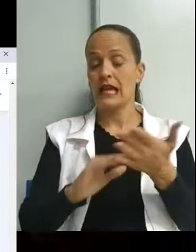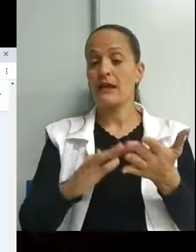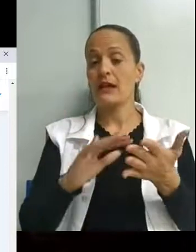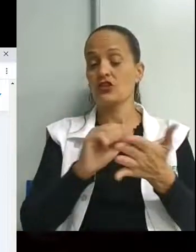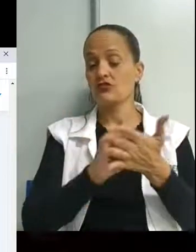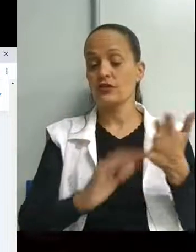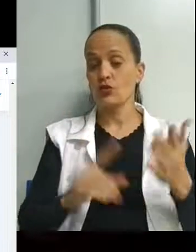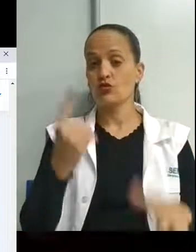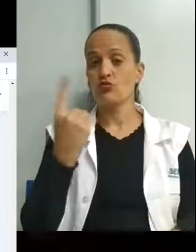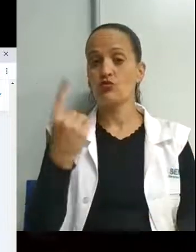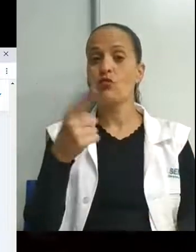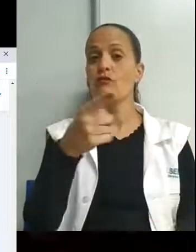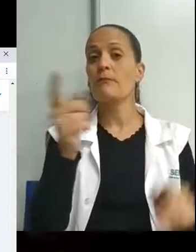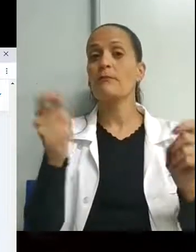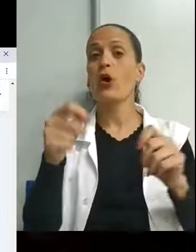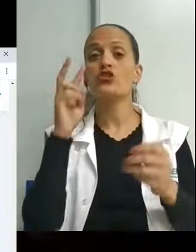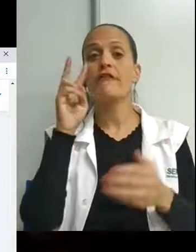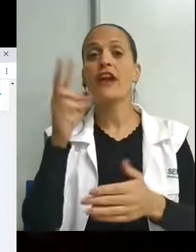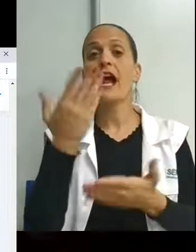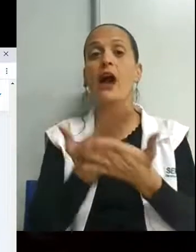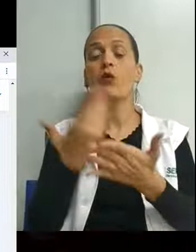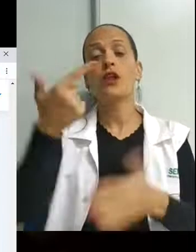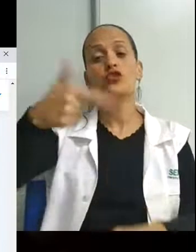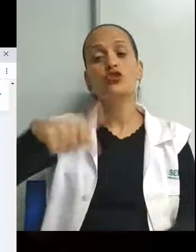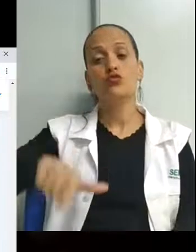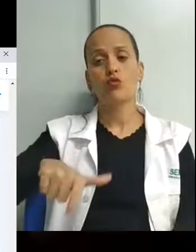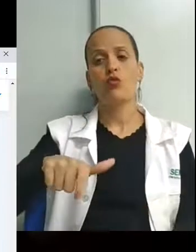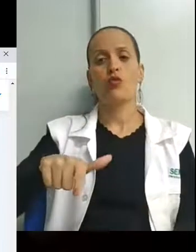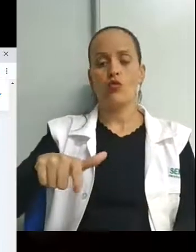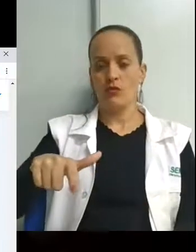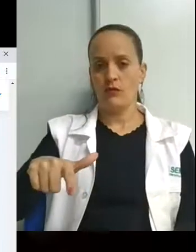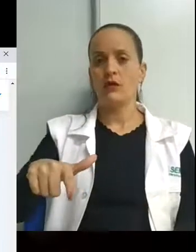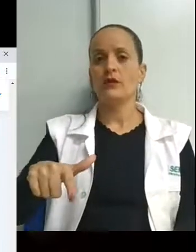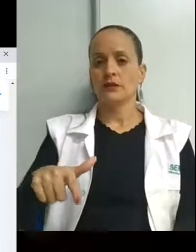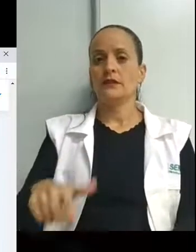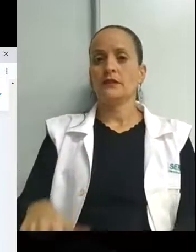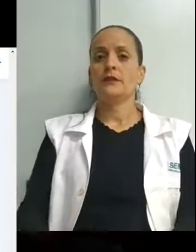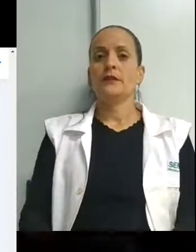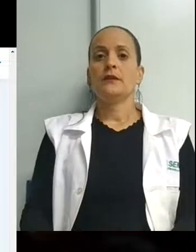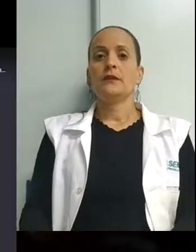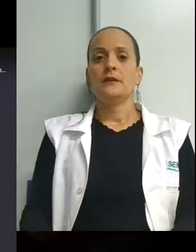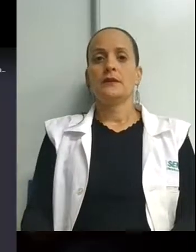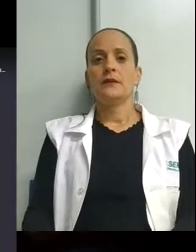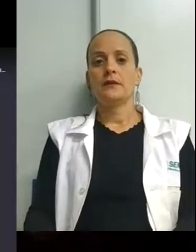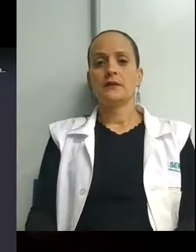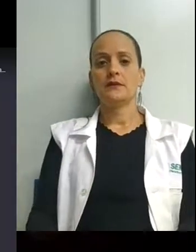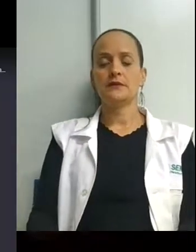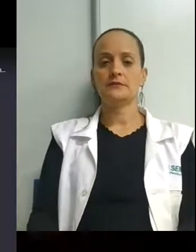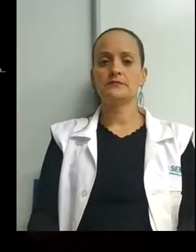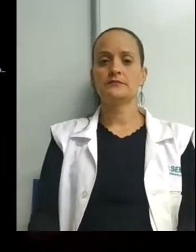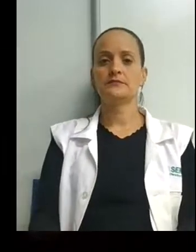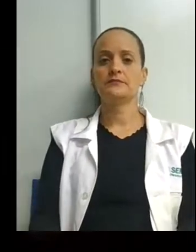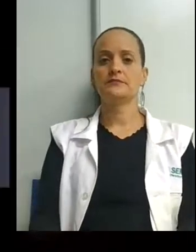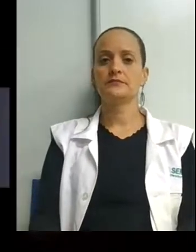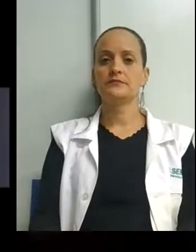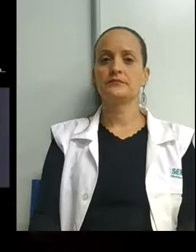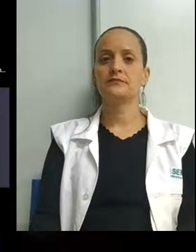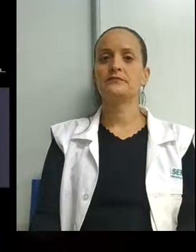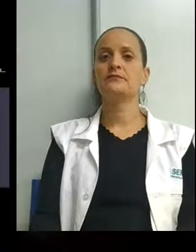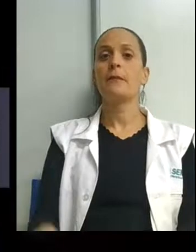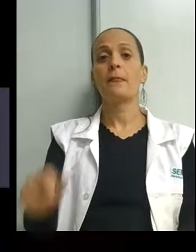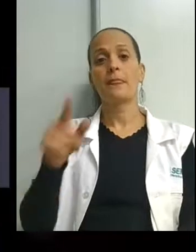a web 8. Na web 8, vou abrir aqui com vocês, ó. Eu expliquei aqui, ó, foi uma web de